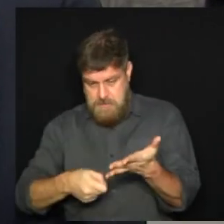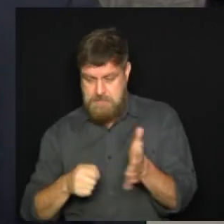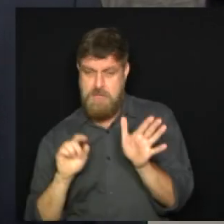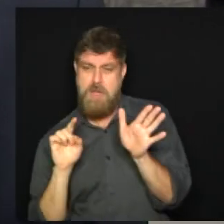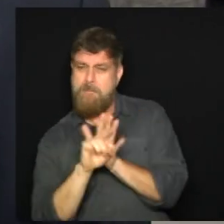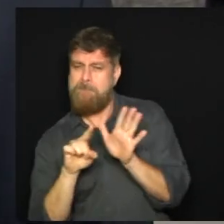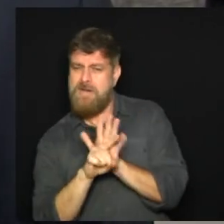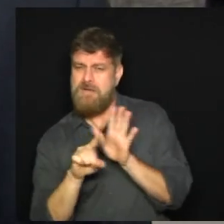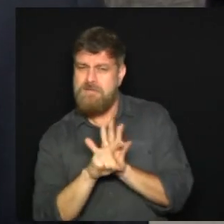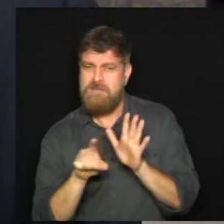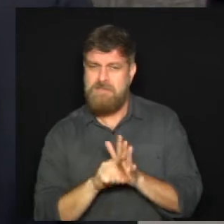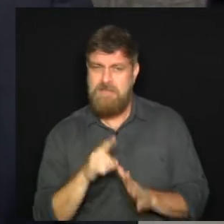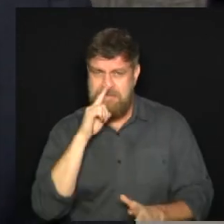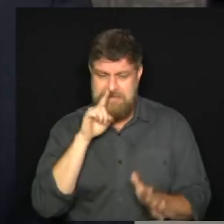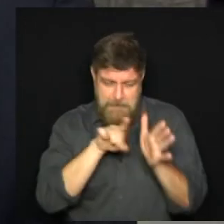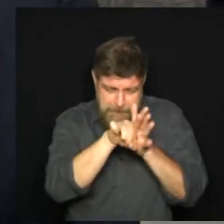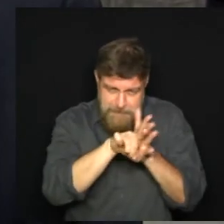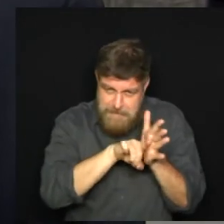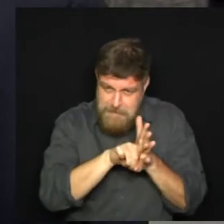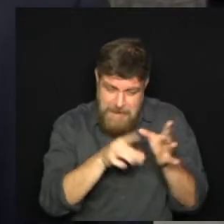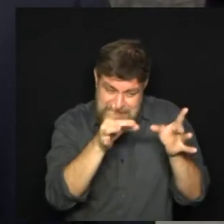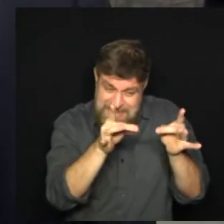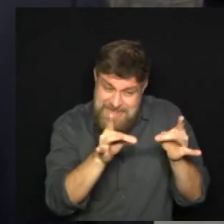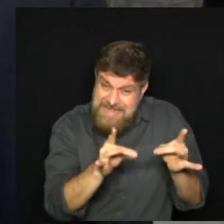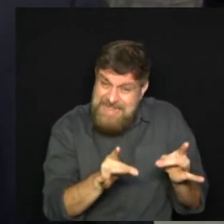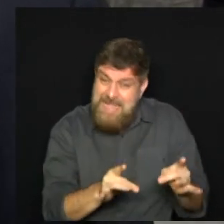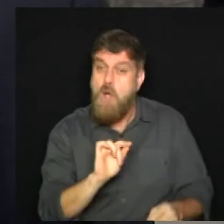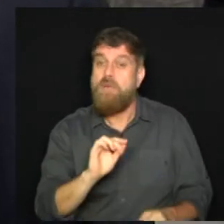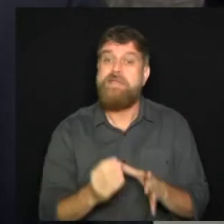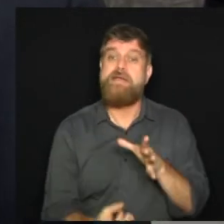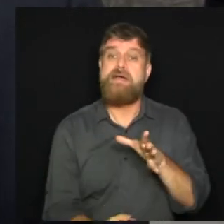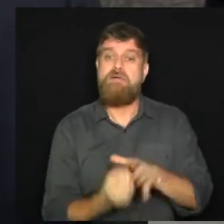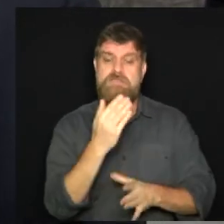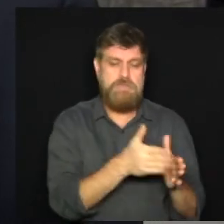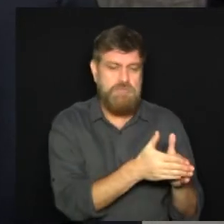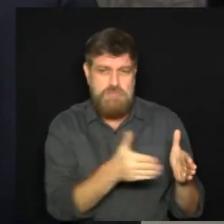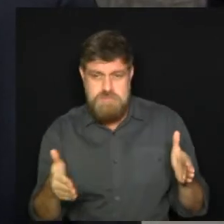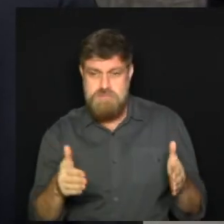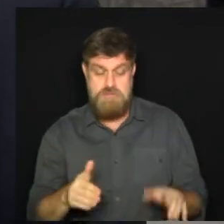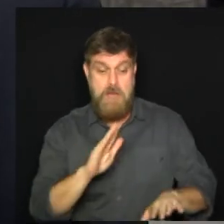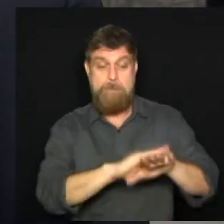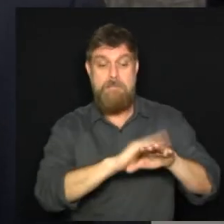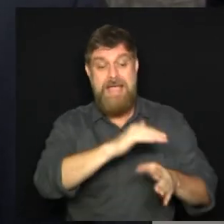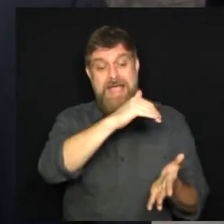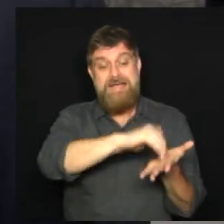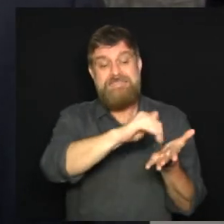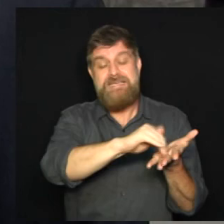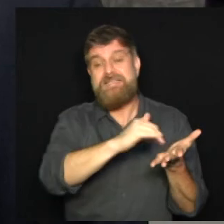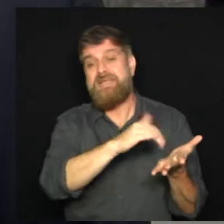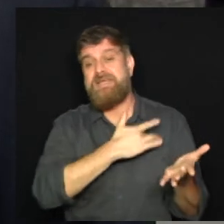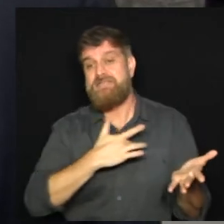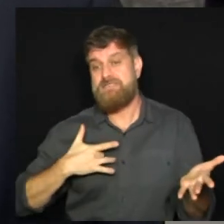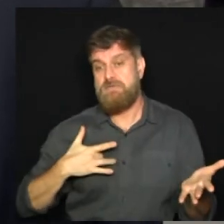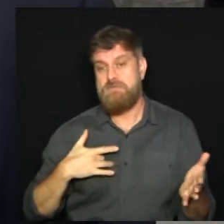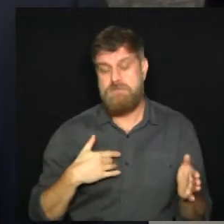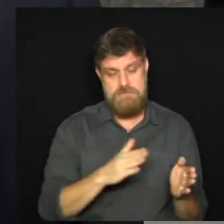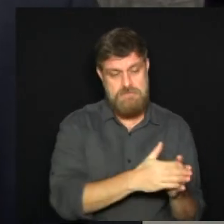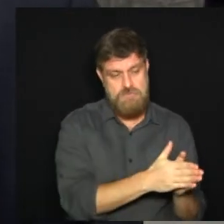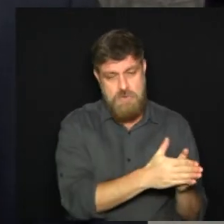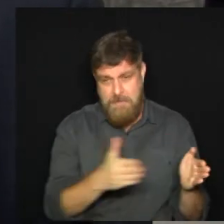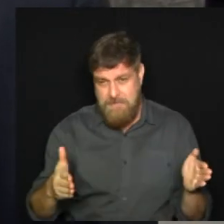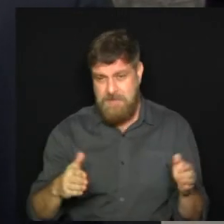solicitando praticamente um diagnóstico daquilo que foi realizado pela Secretaria Municipal de Saúde em todo o período